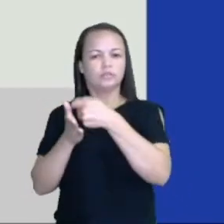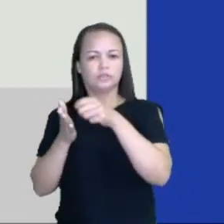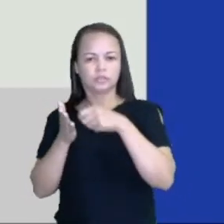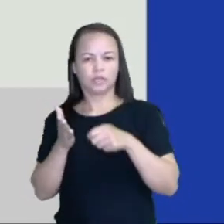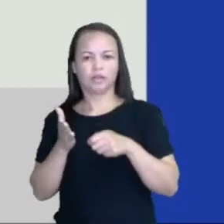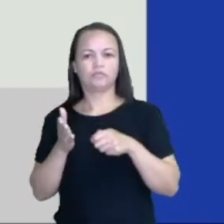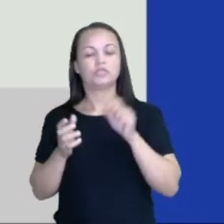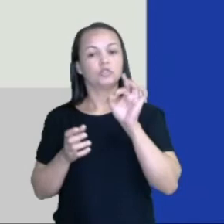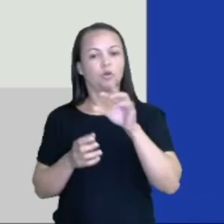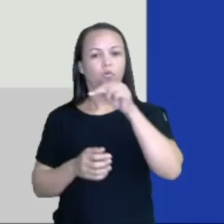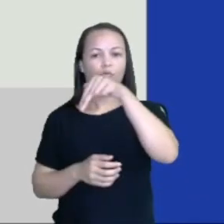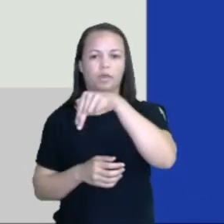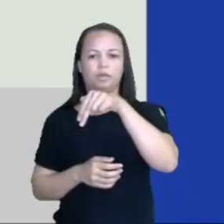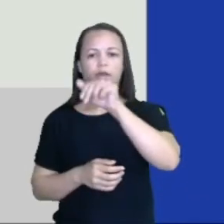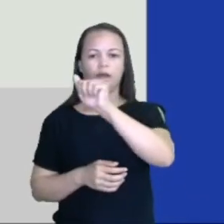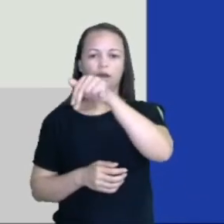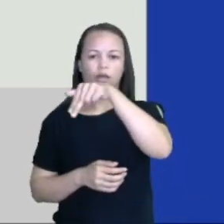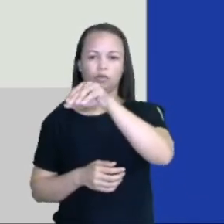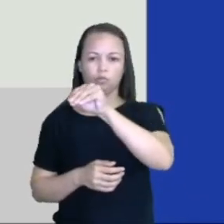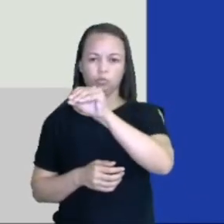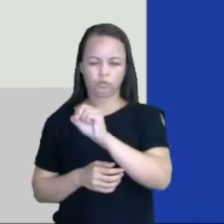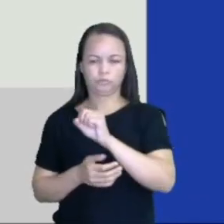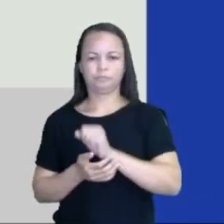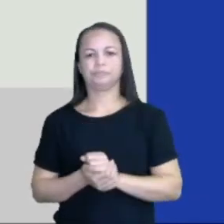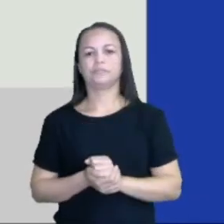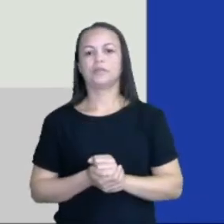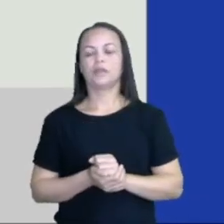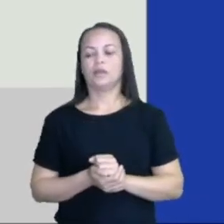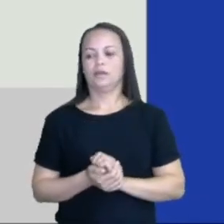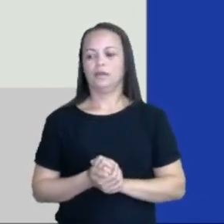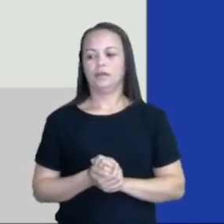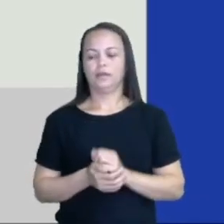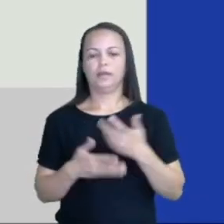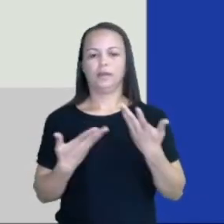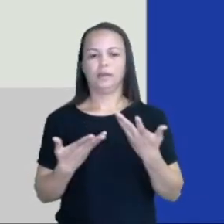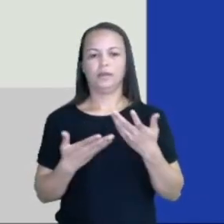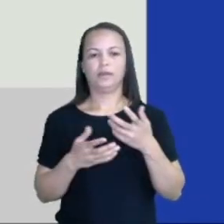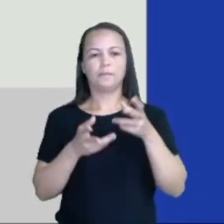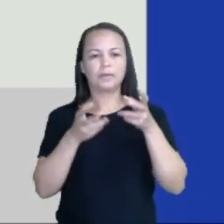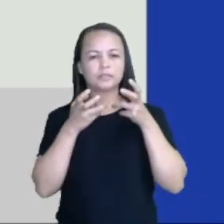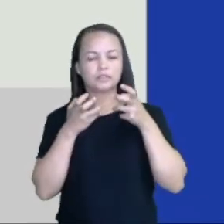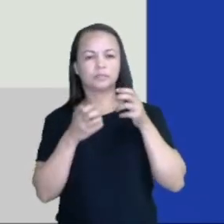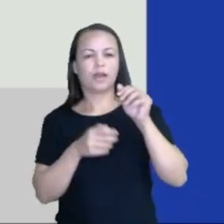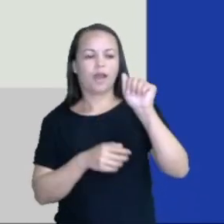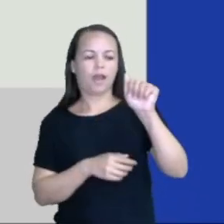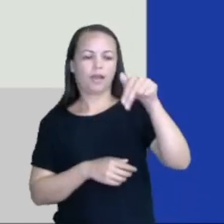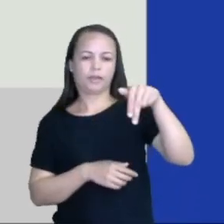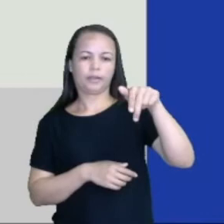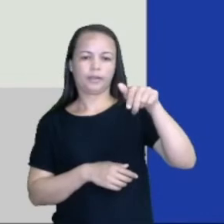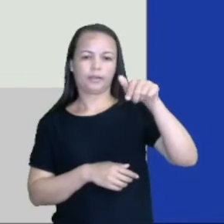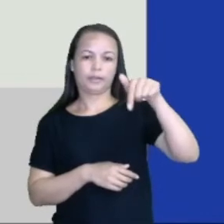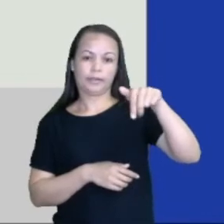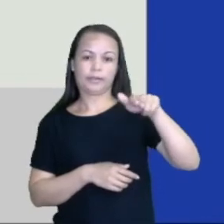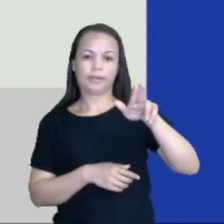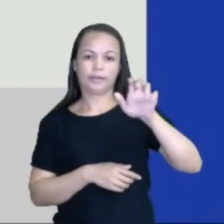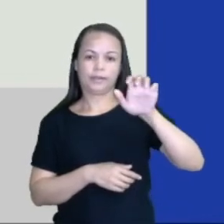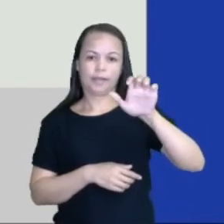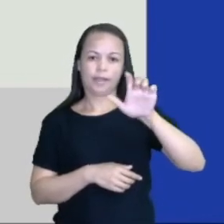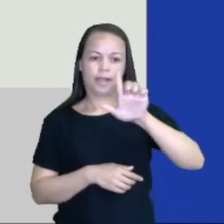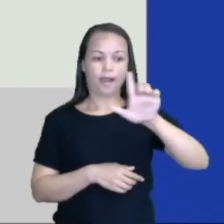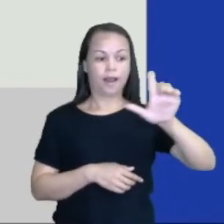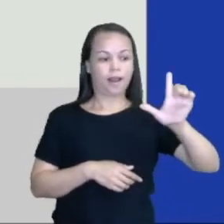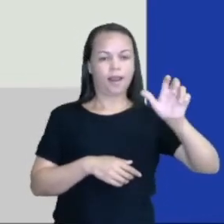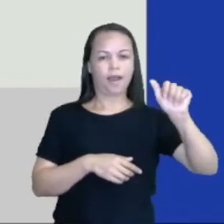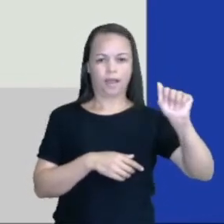N. Palavra aquela, que eu inclusive citei anteriormente. Percebam que a palavra aquela, ela se